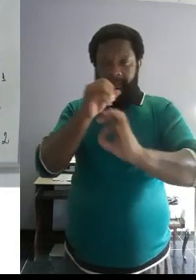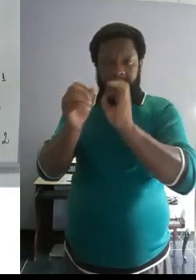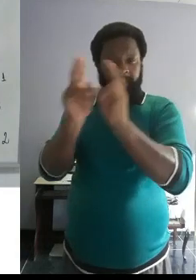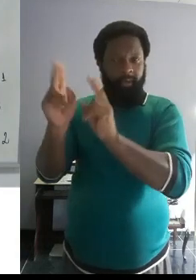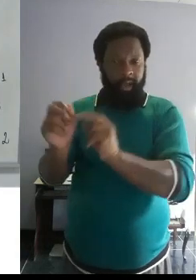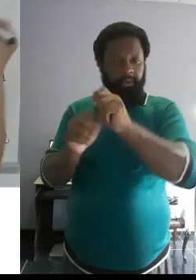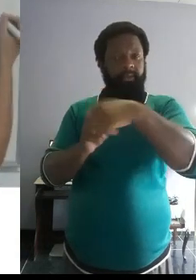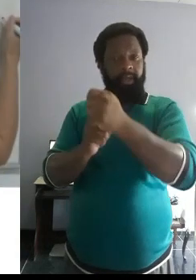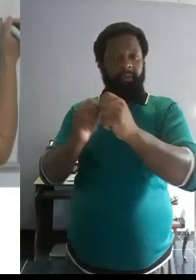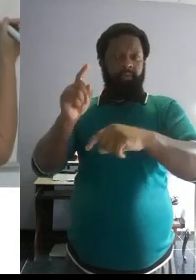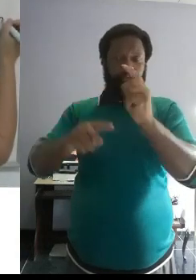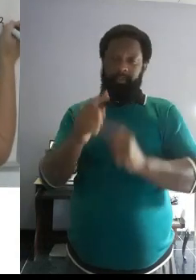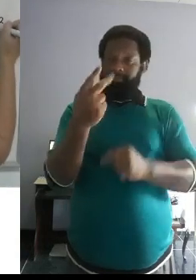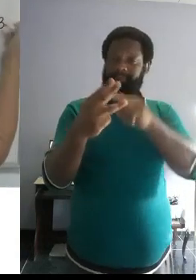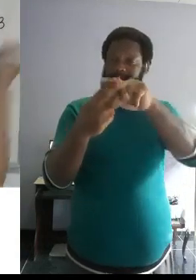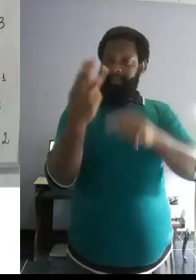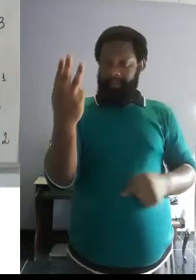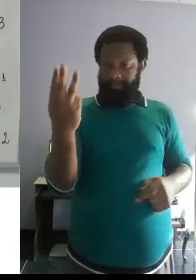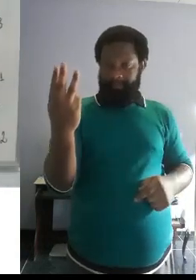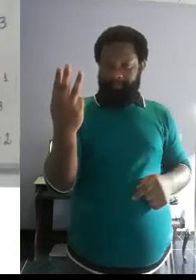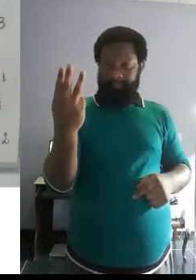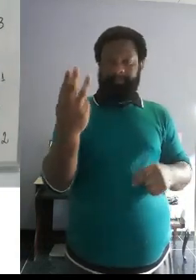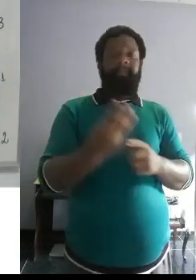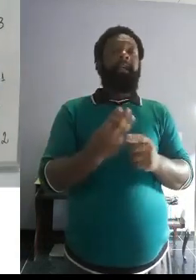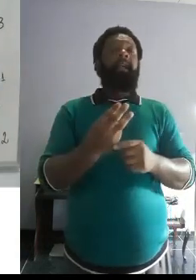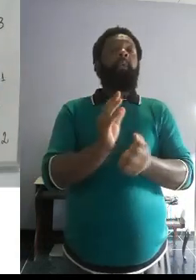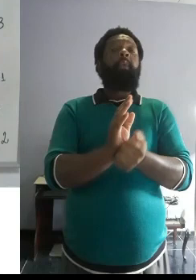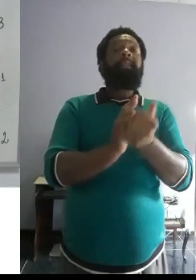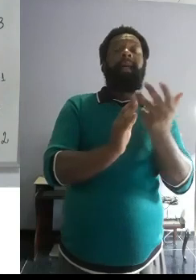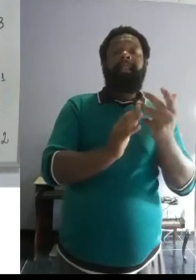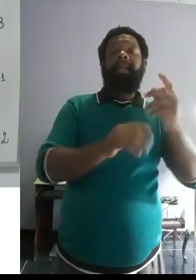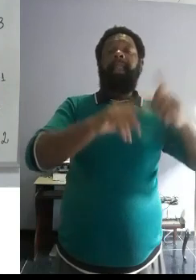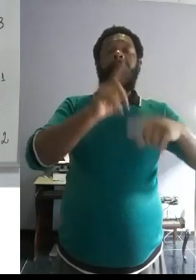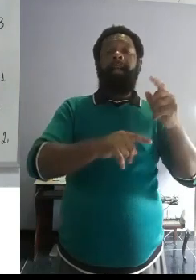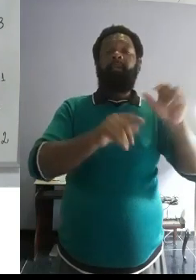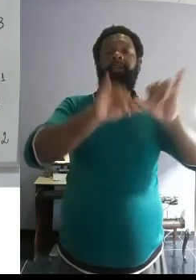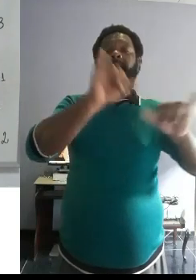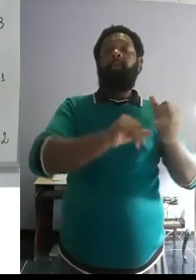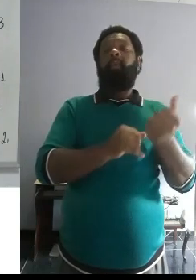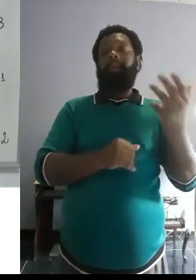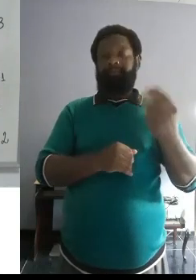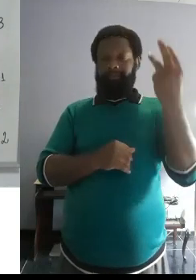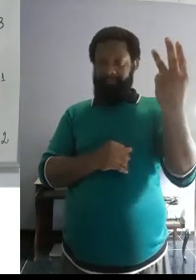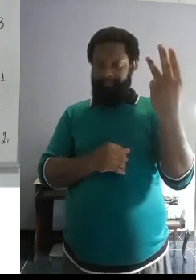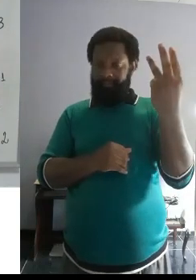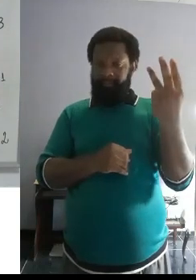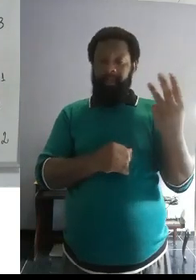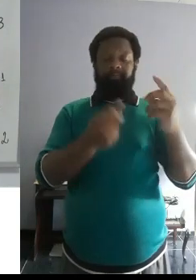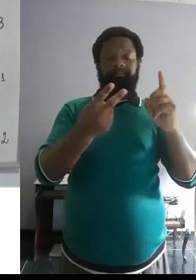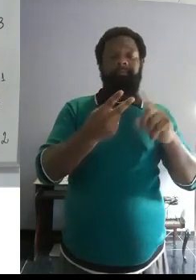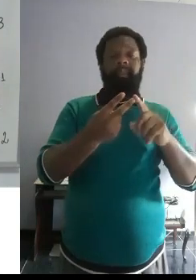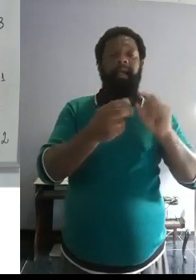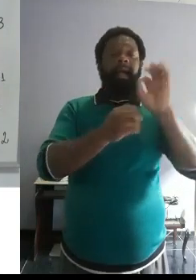iguais. Então, 3. Número de elementos químicos são 3. Número de átomos.